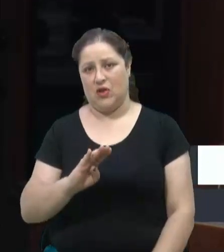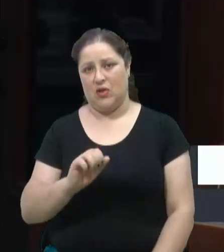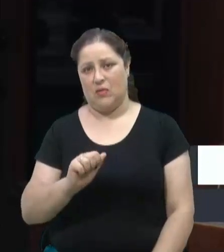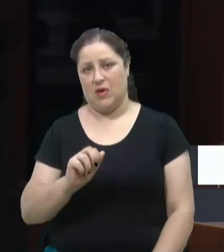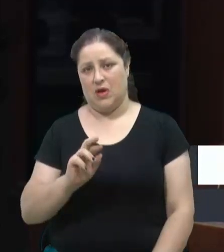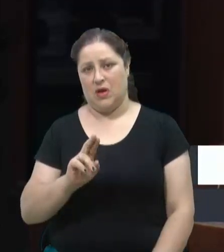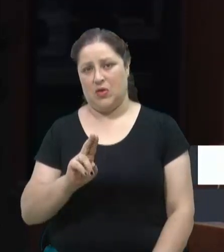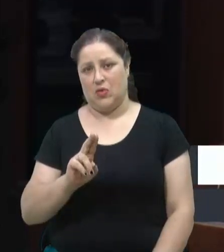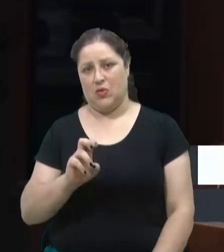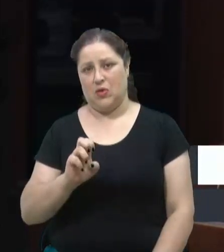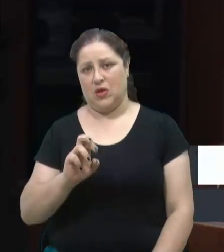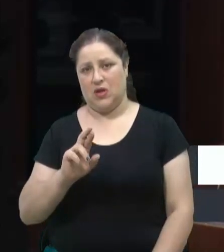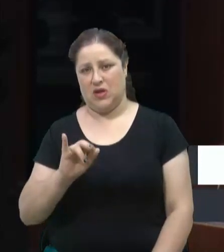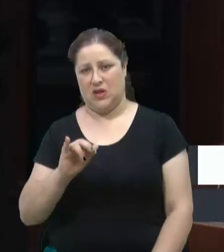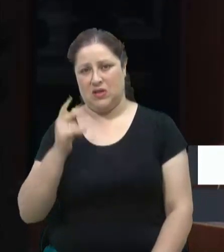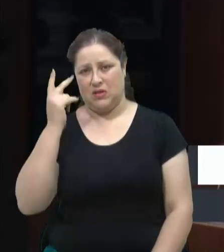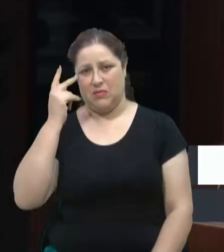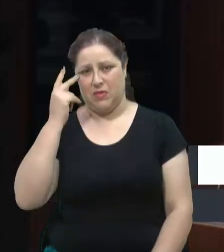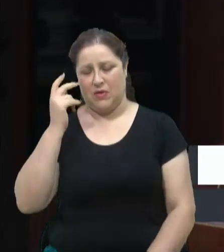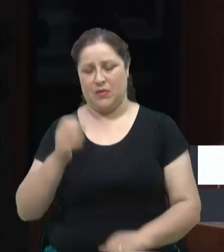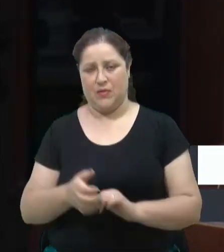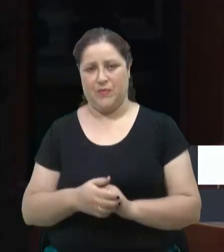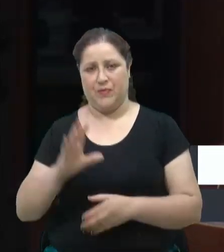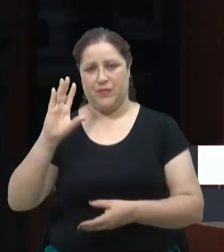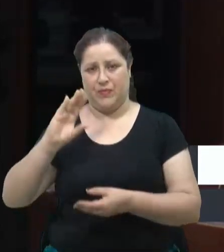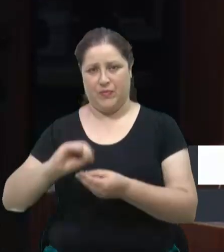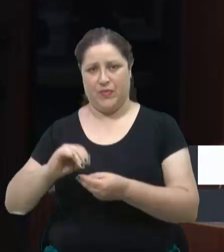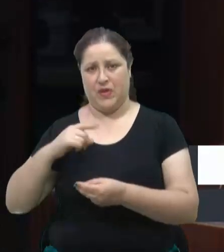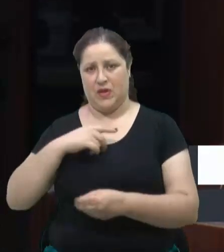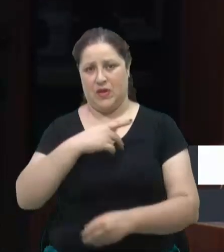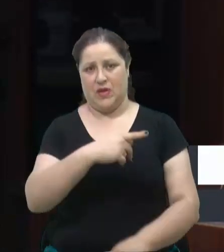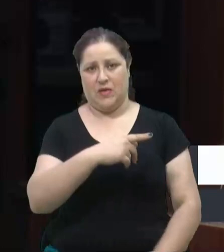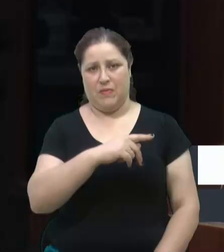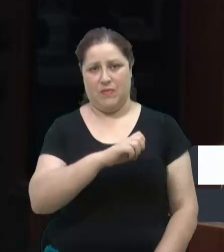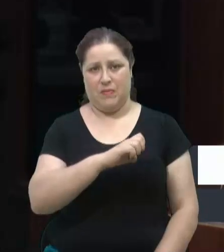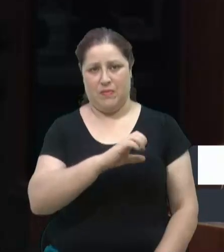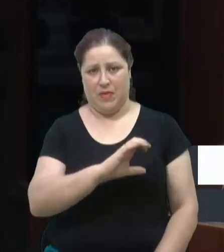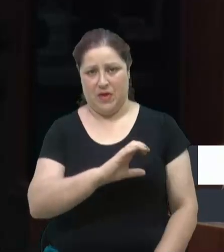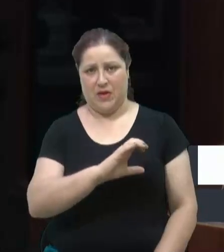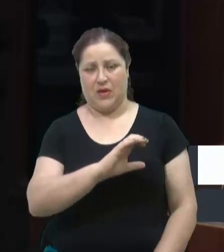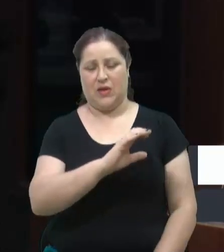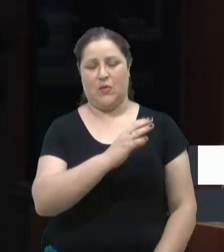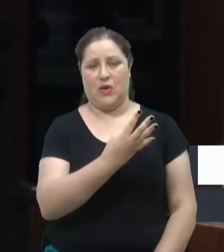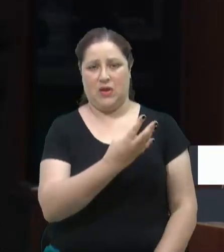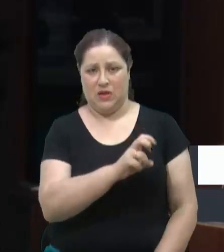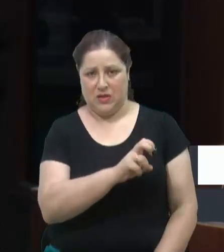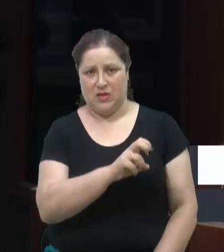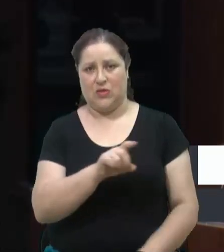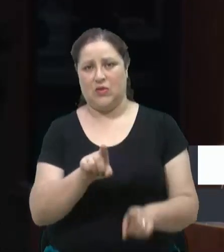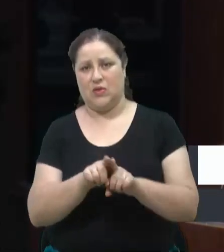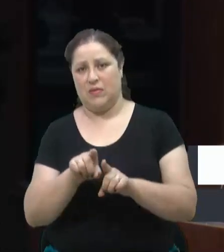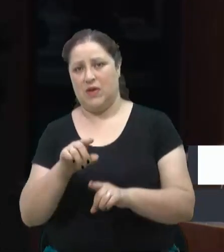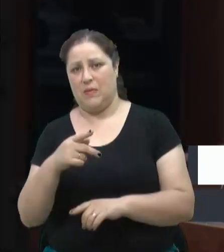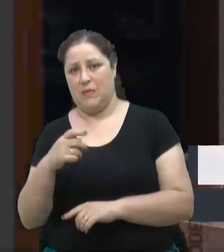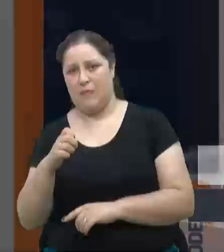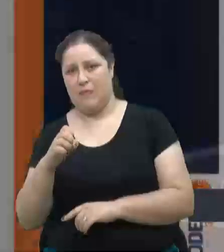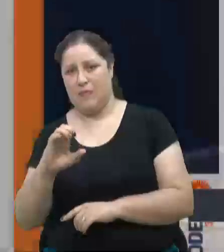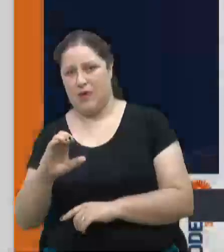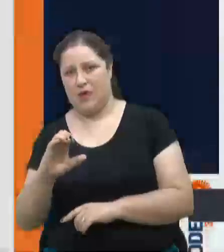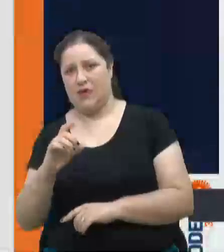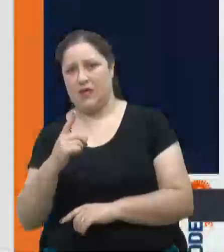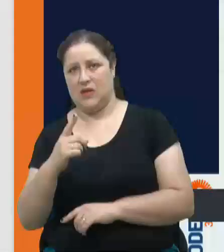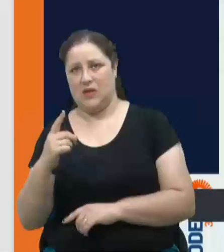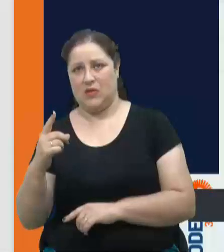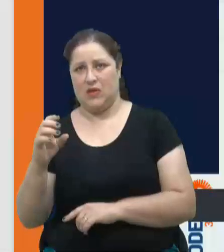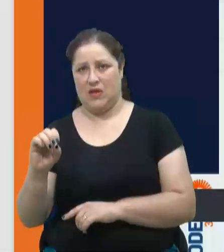Então, aqui nós temos, só para resumir, a PEC 45 e a PEC 110, que os nossos deputados lá estão discutindo e no